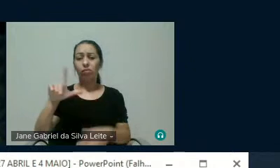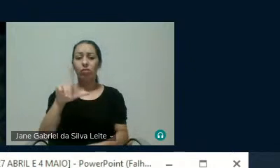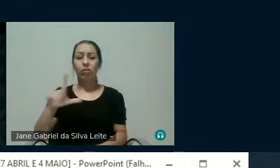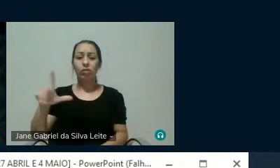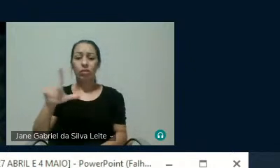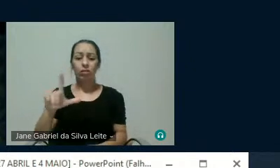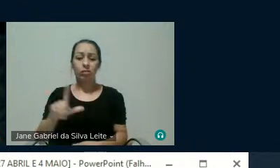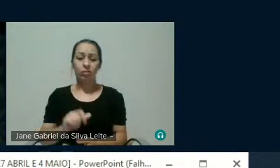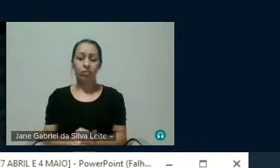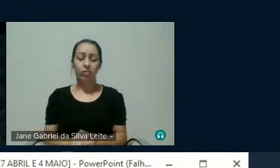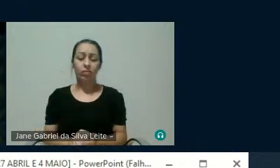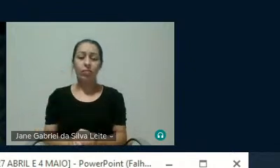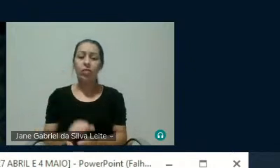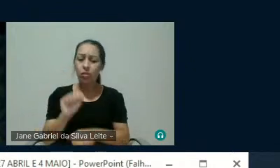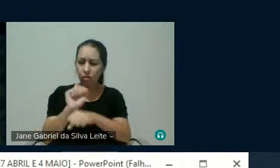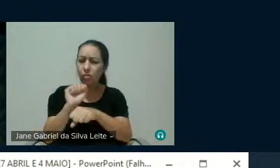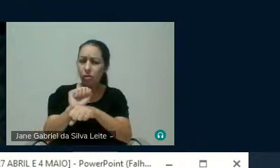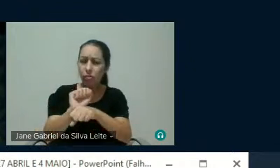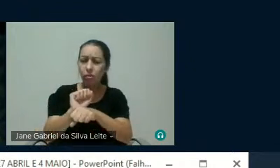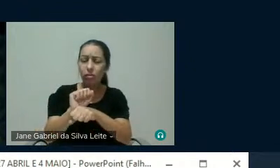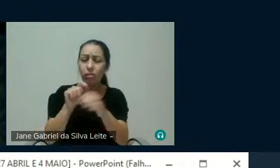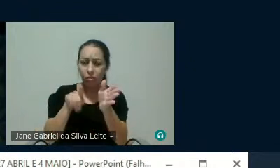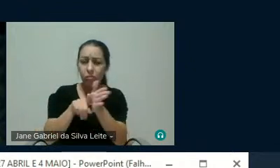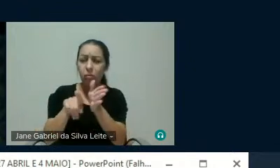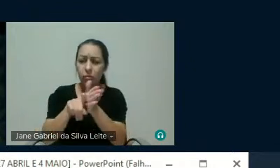a pergunta aqui.